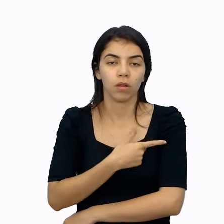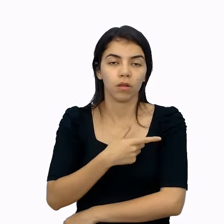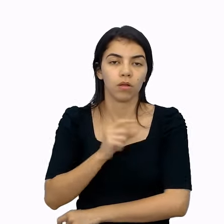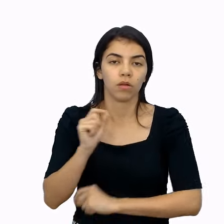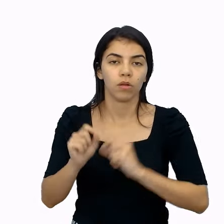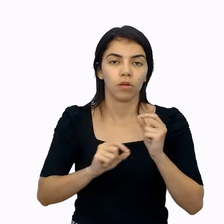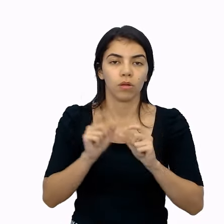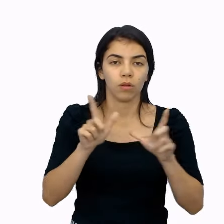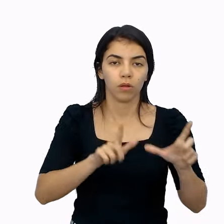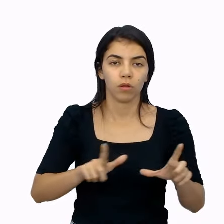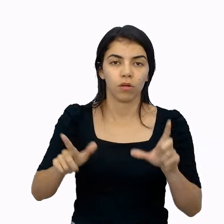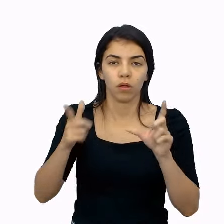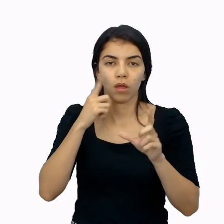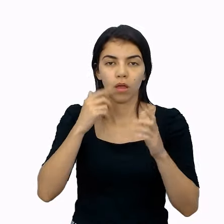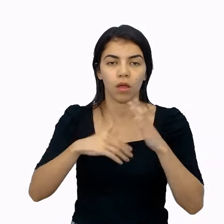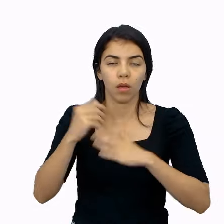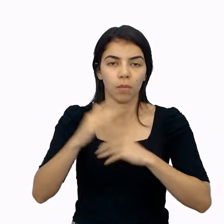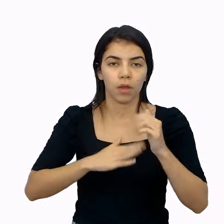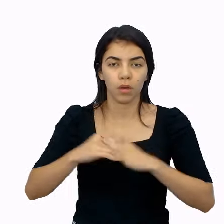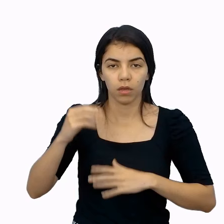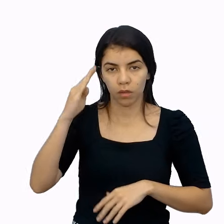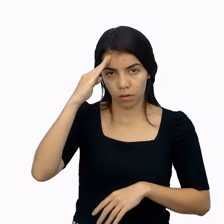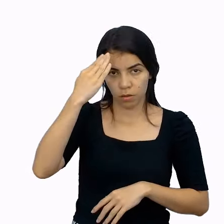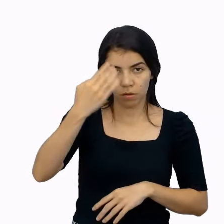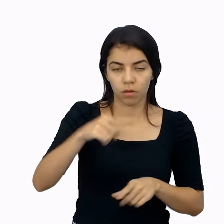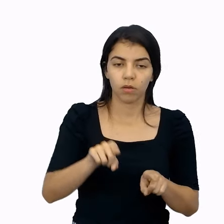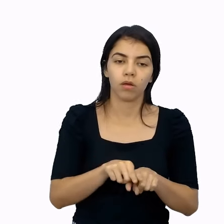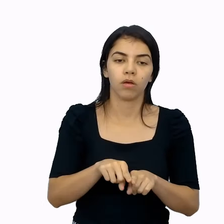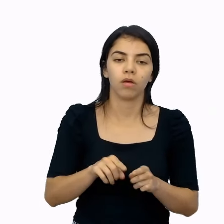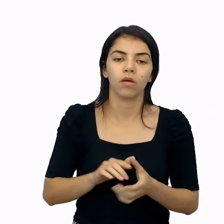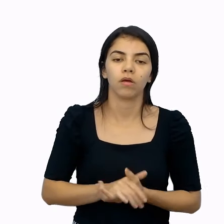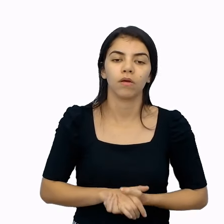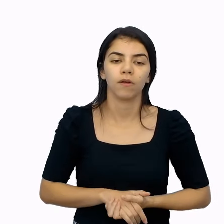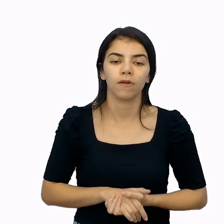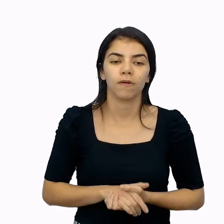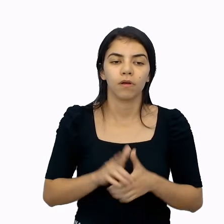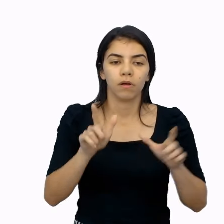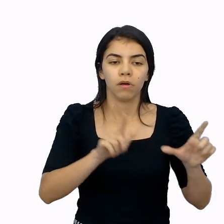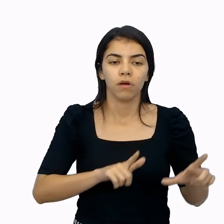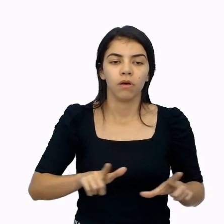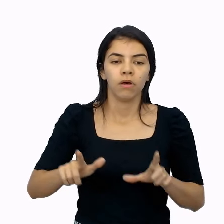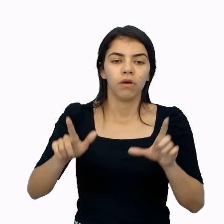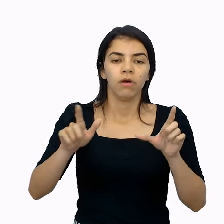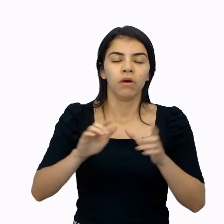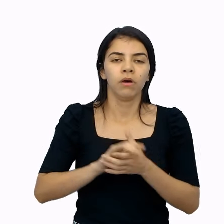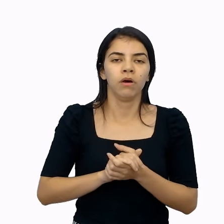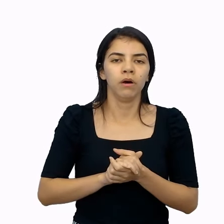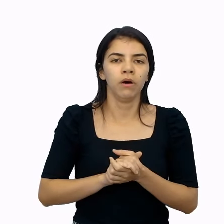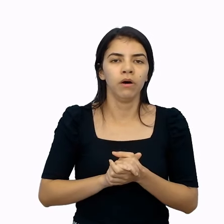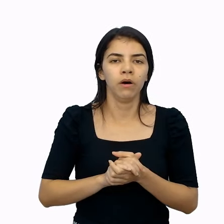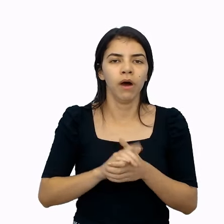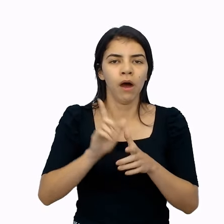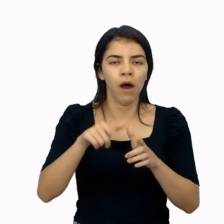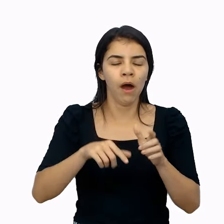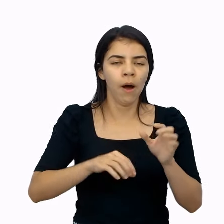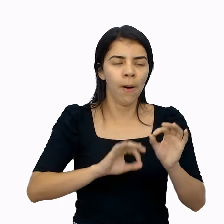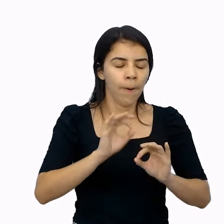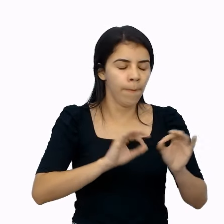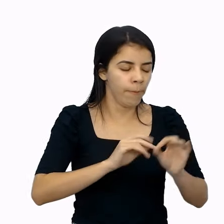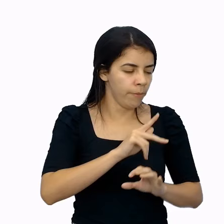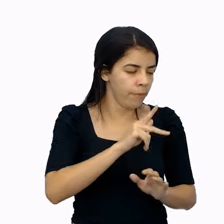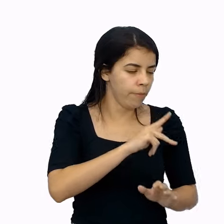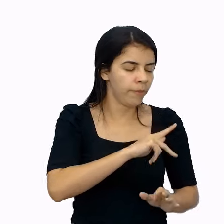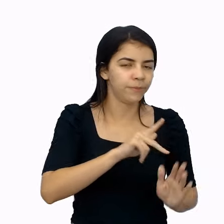para verificar a habilidade essencial do nono ano, por favor, próxima tela, planejar artigos